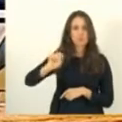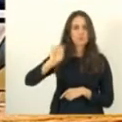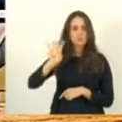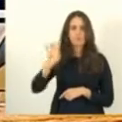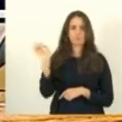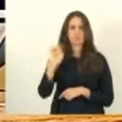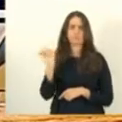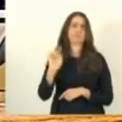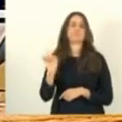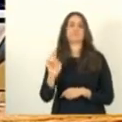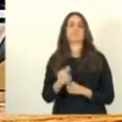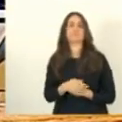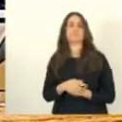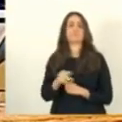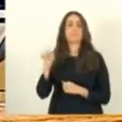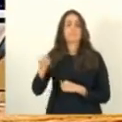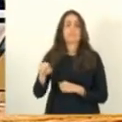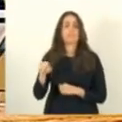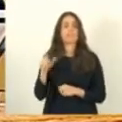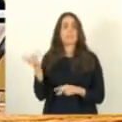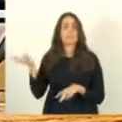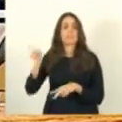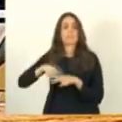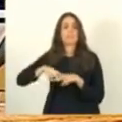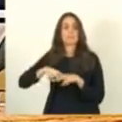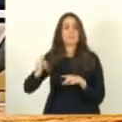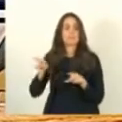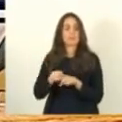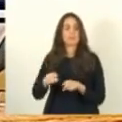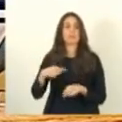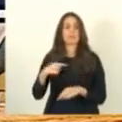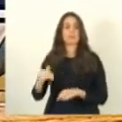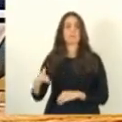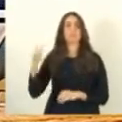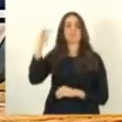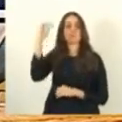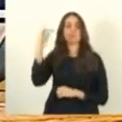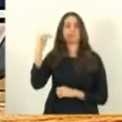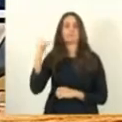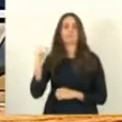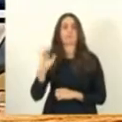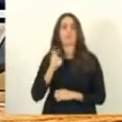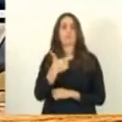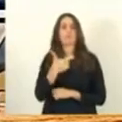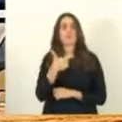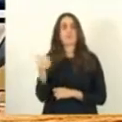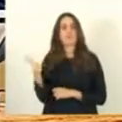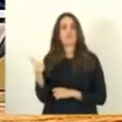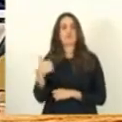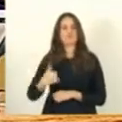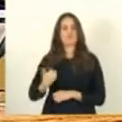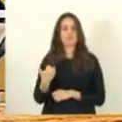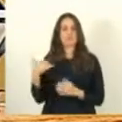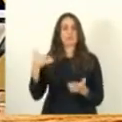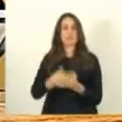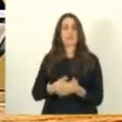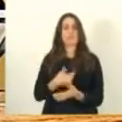só menores, deputado, ali tem maiores que até 21 anos poderão estar